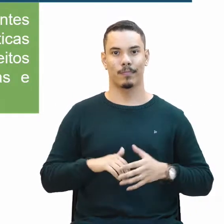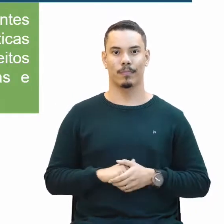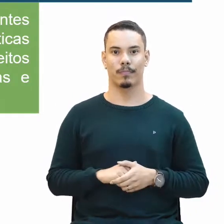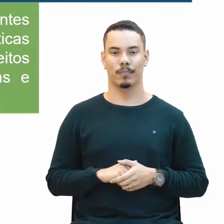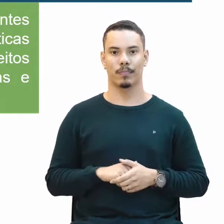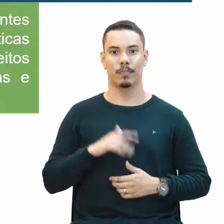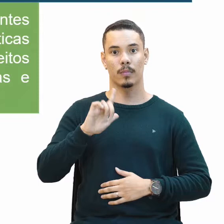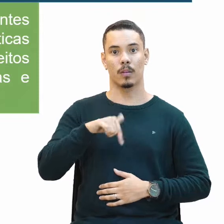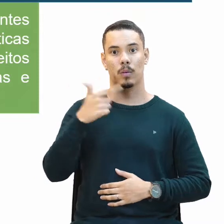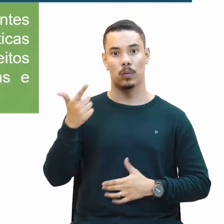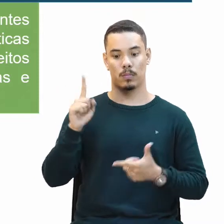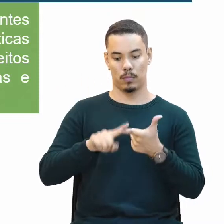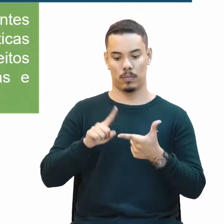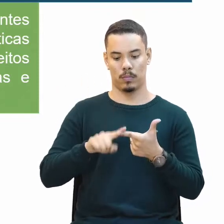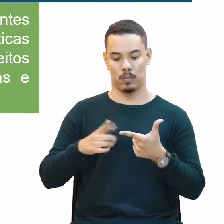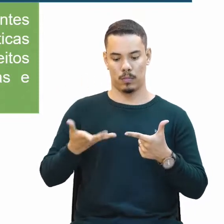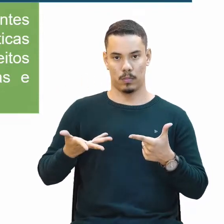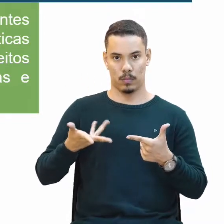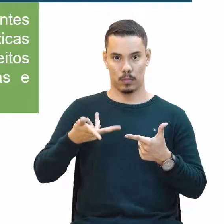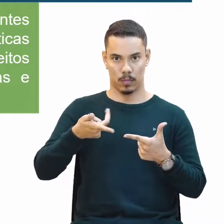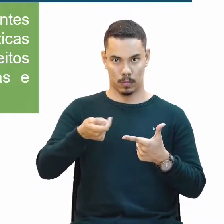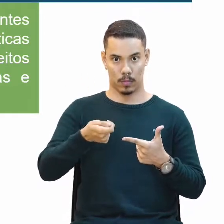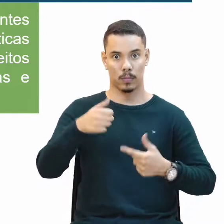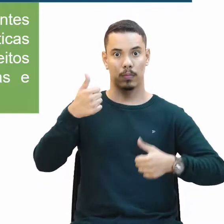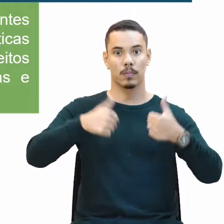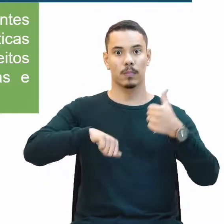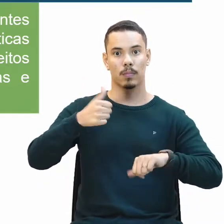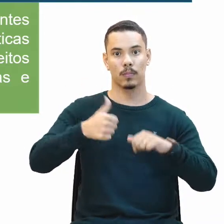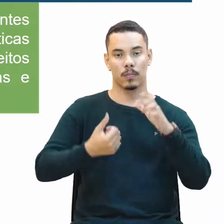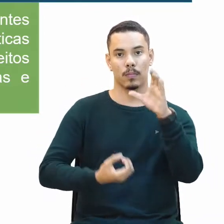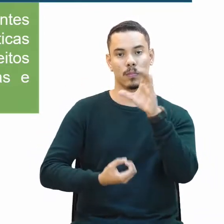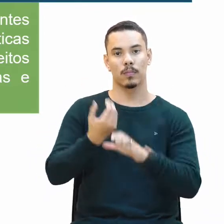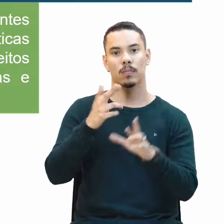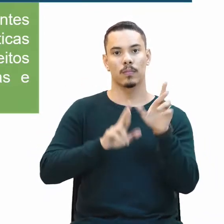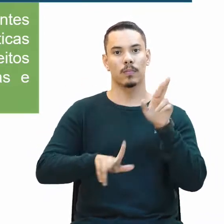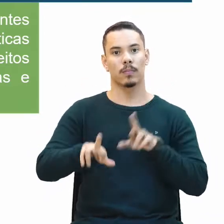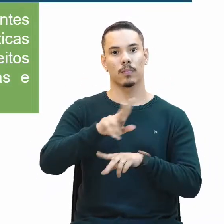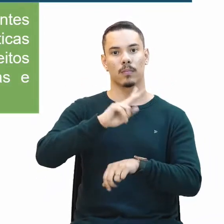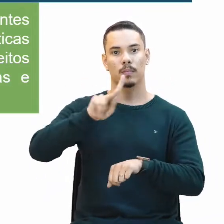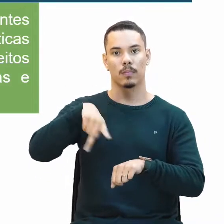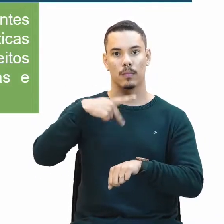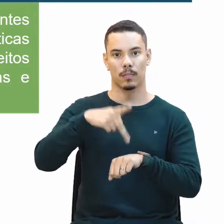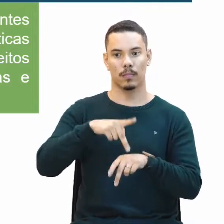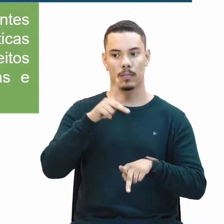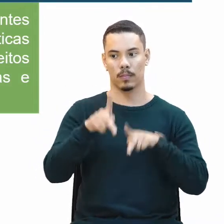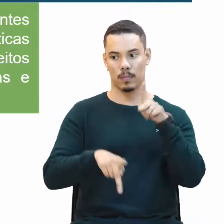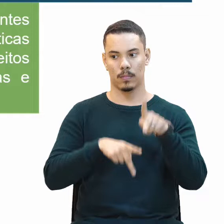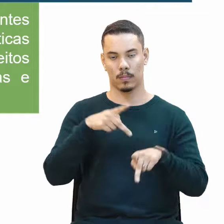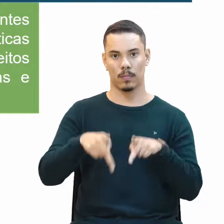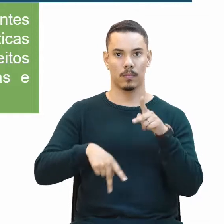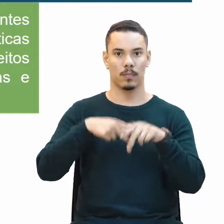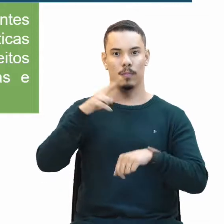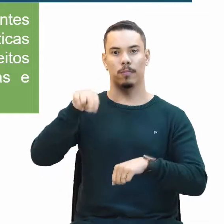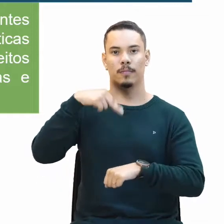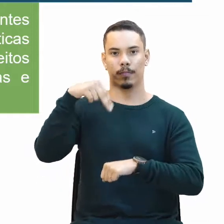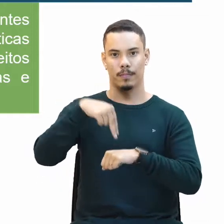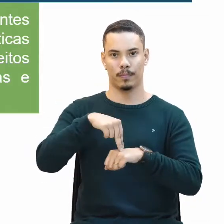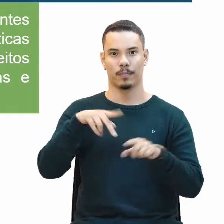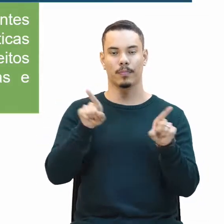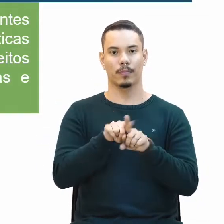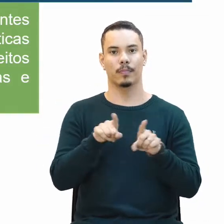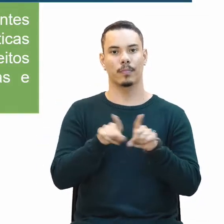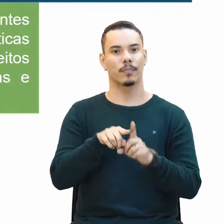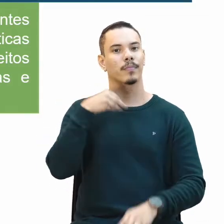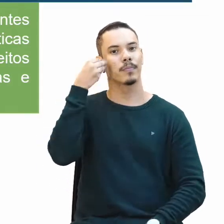outra habilidade, analisar a formação de diferentes países, povos e nações e de suas